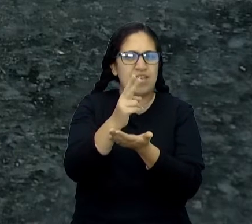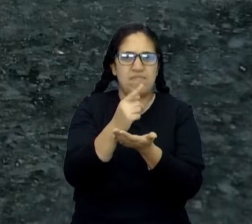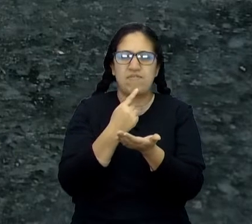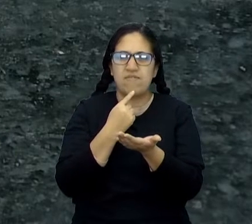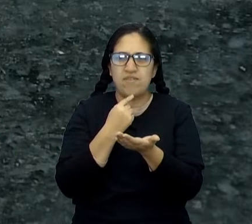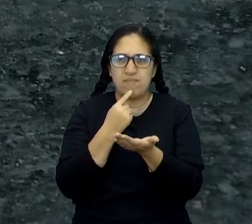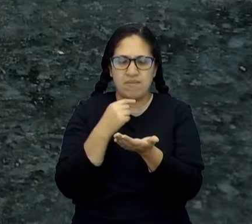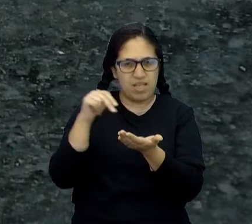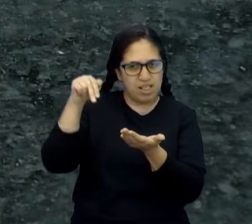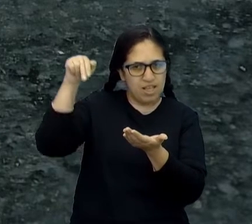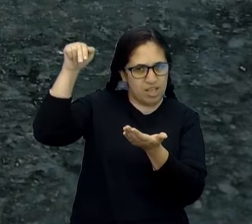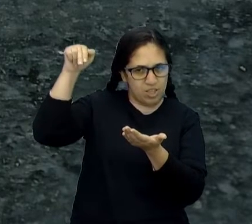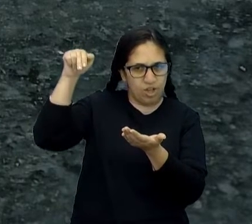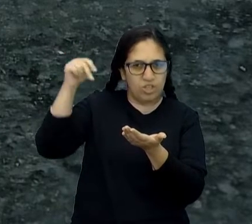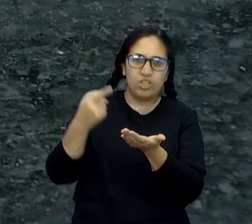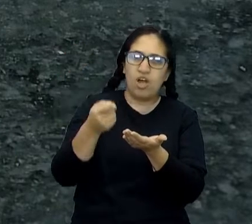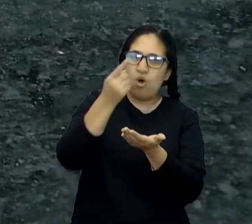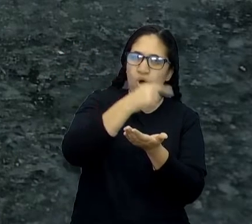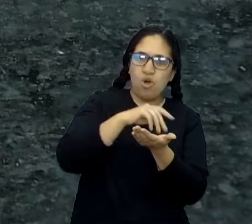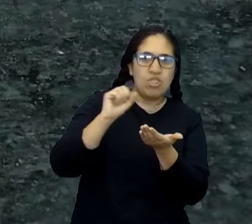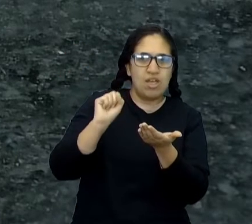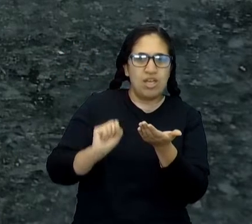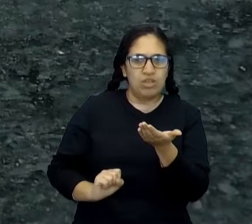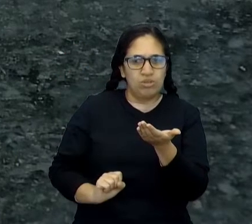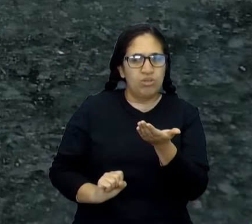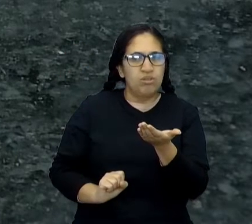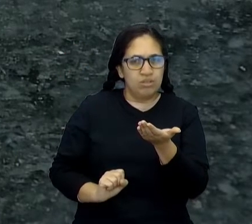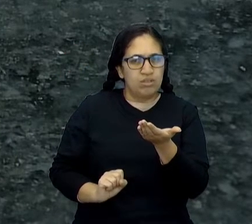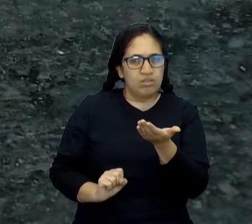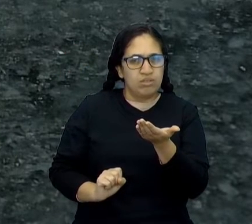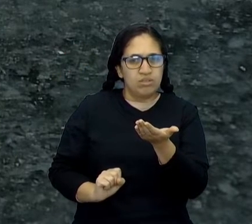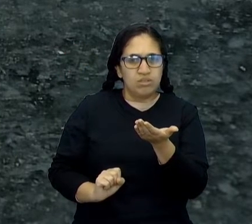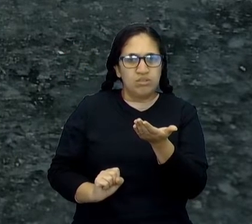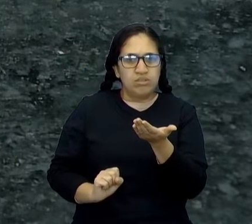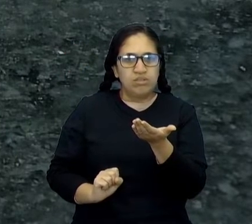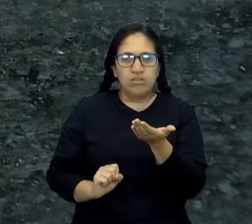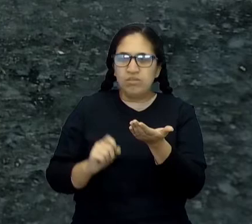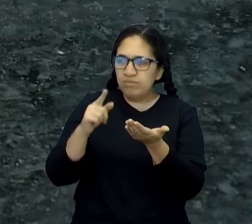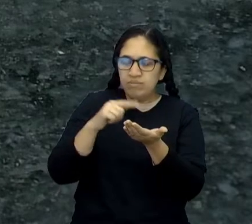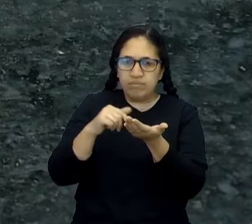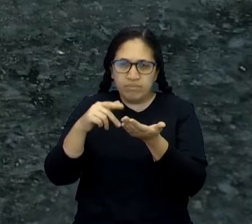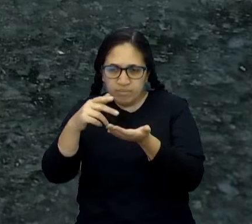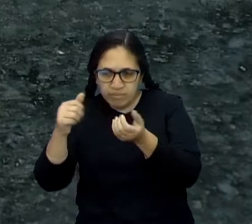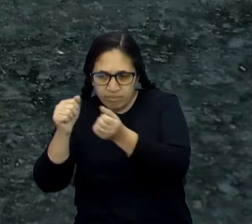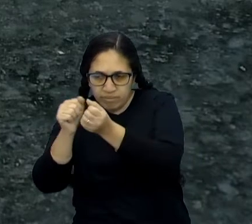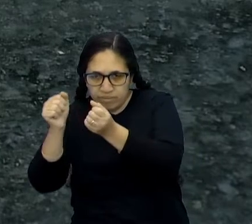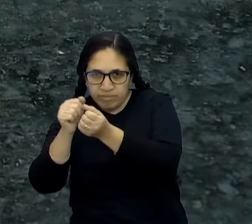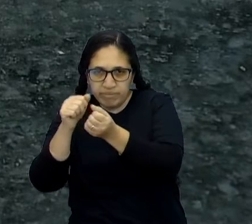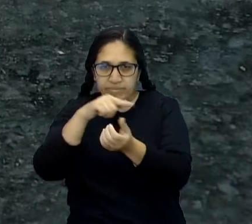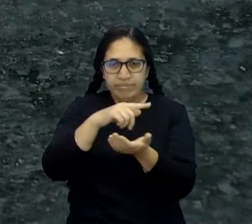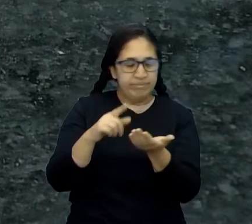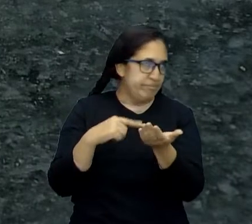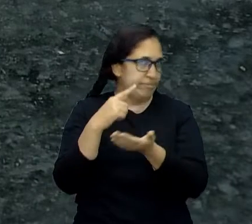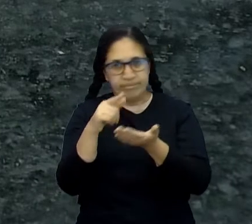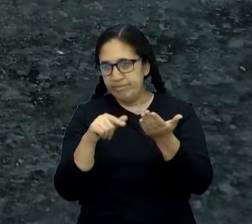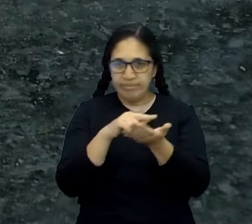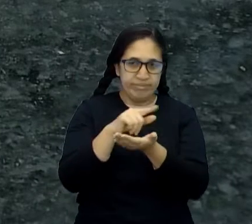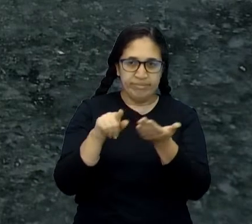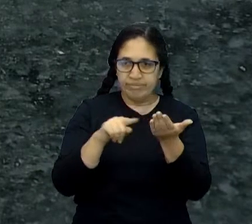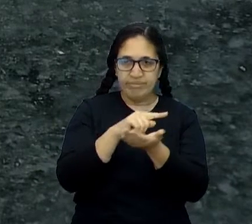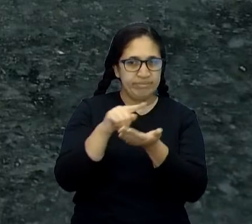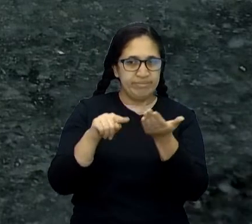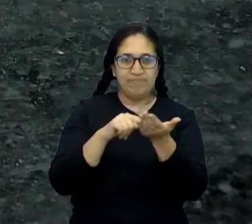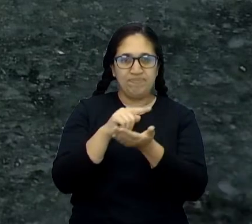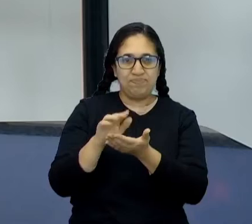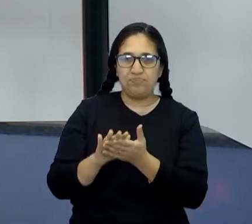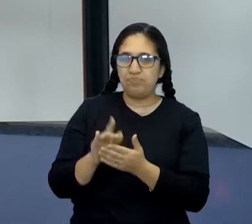ser o norte, a outra ponta vai ser o sul. E porque eu tenho o ímã aqui perto, ela tá louca assim, tá bom? Então, olha lá,